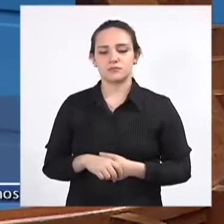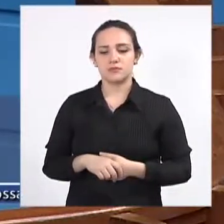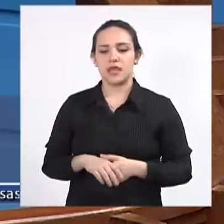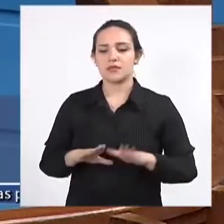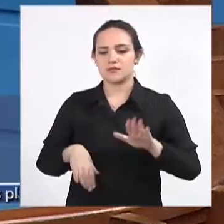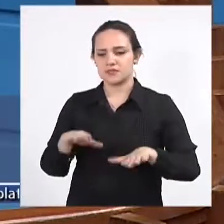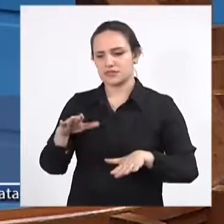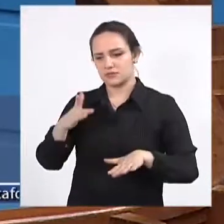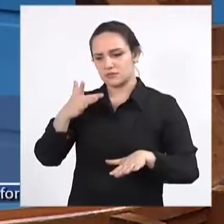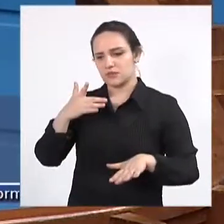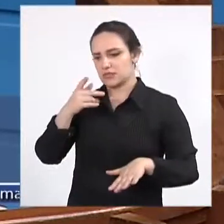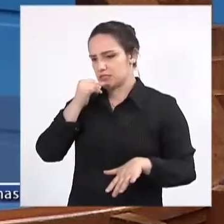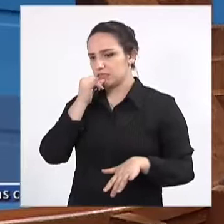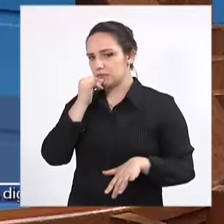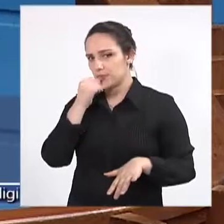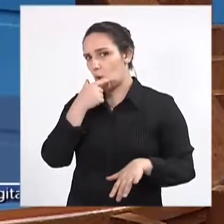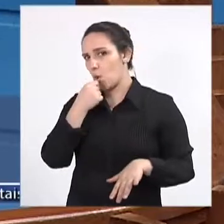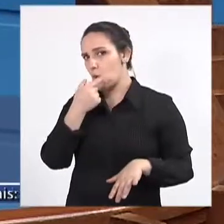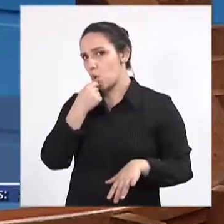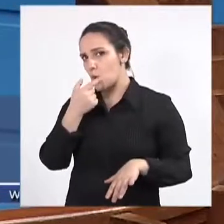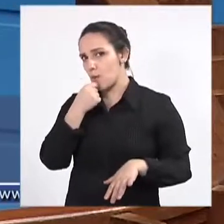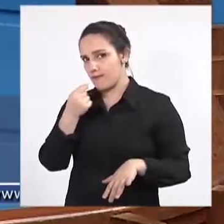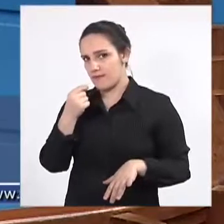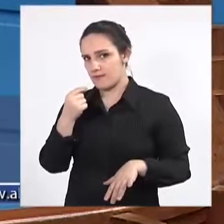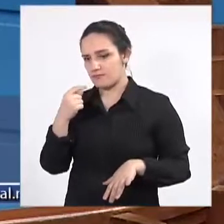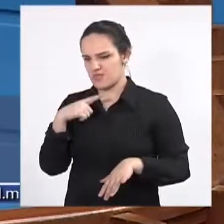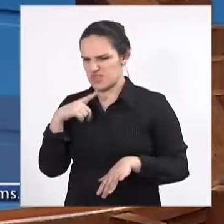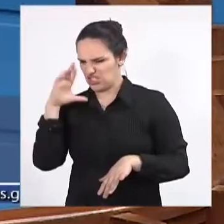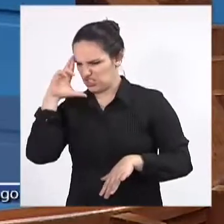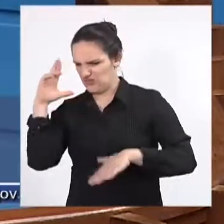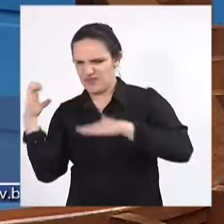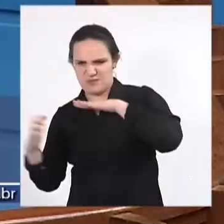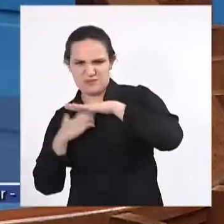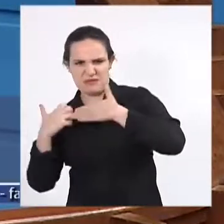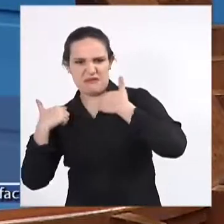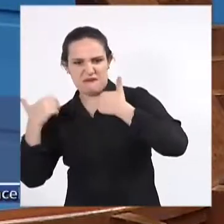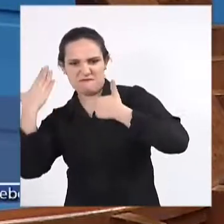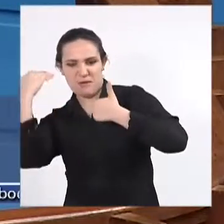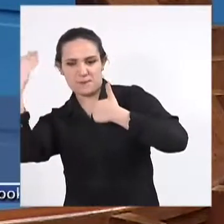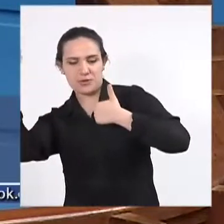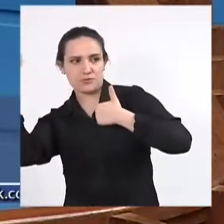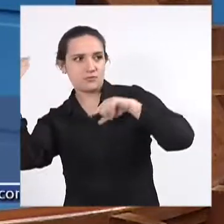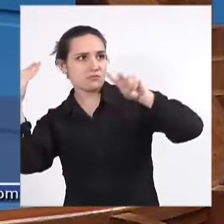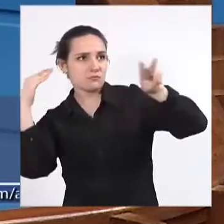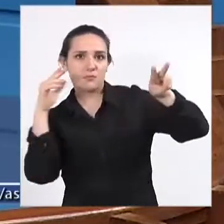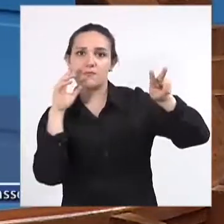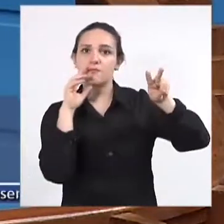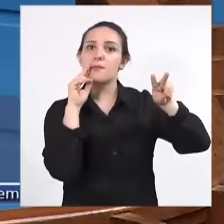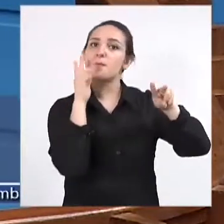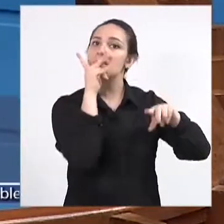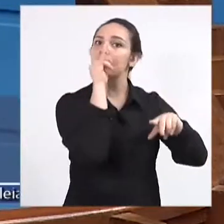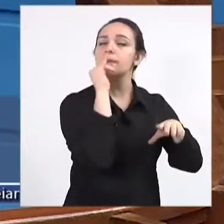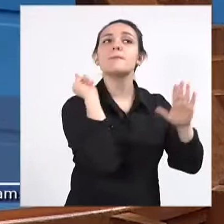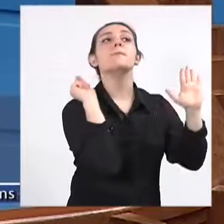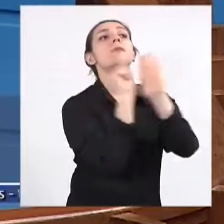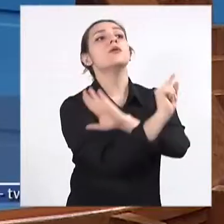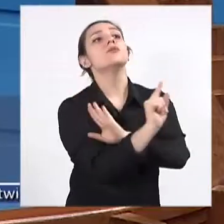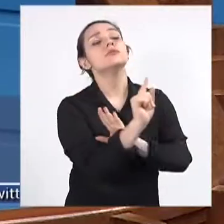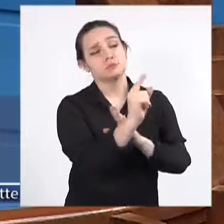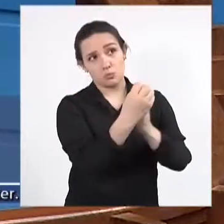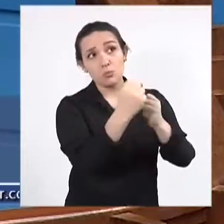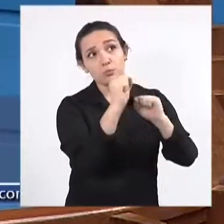pai para o fechamento de qualquer empreendimento que ele vá fazer,